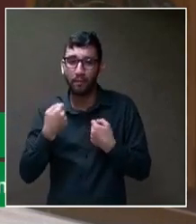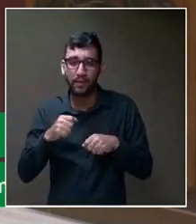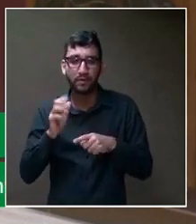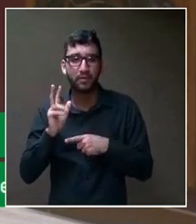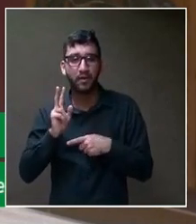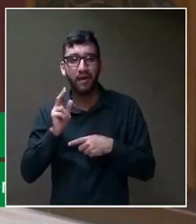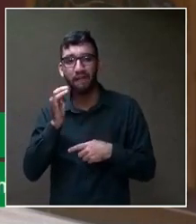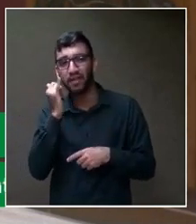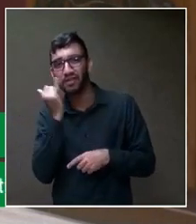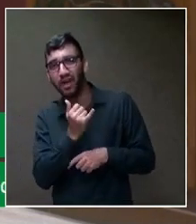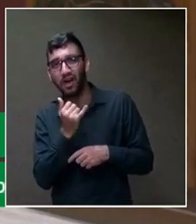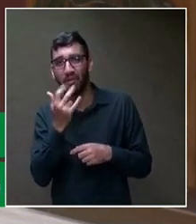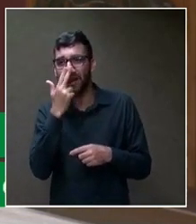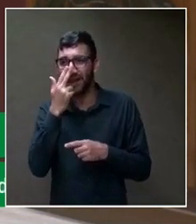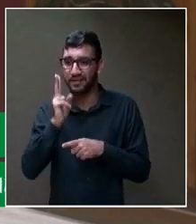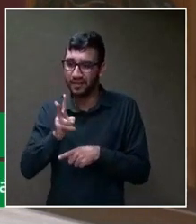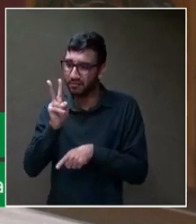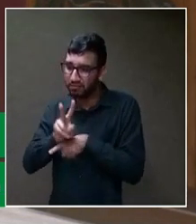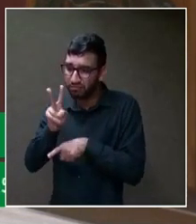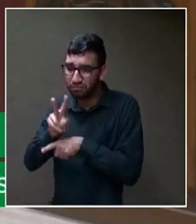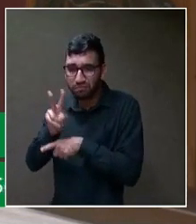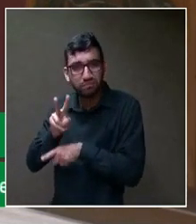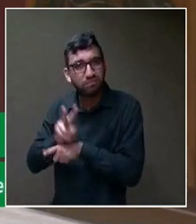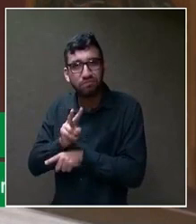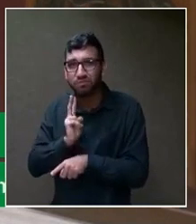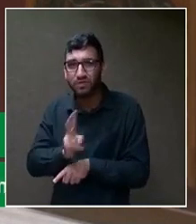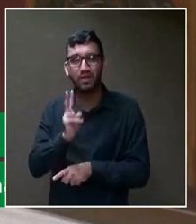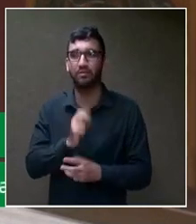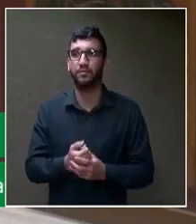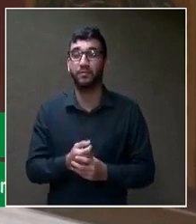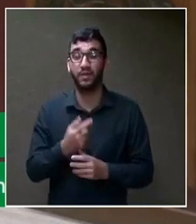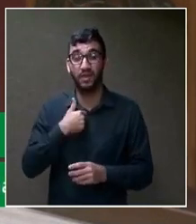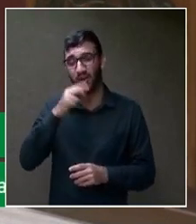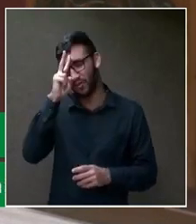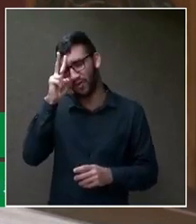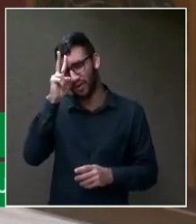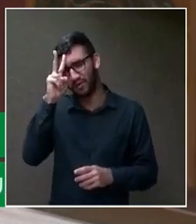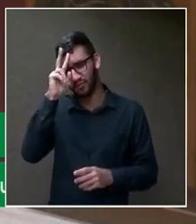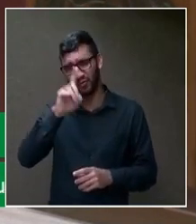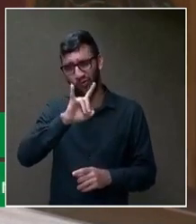era monitorada pelo Cássio o tempo todo. E nesse dia eu lembro direitinho que quando